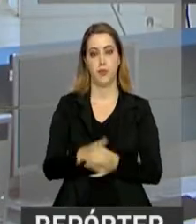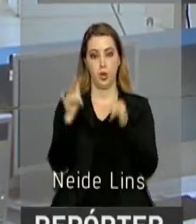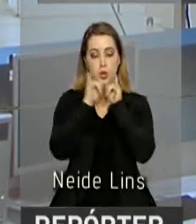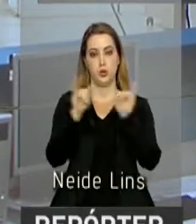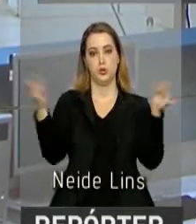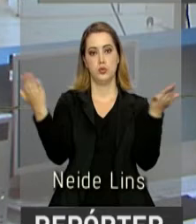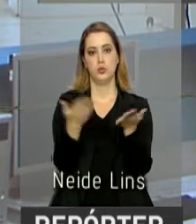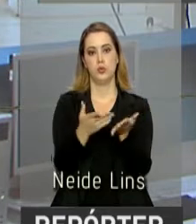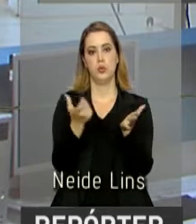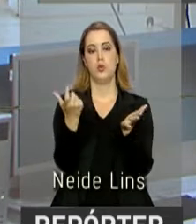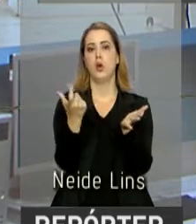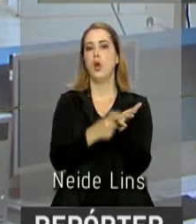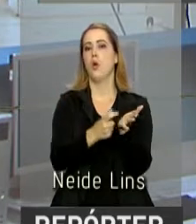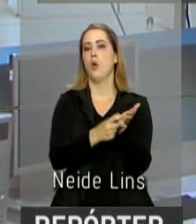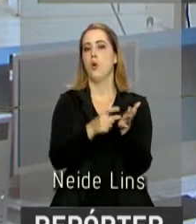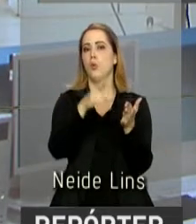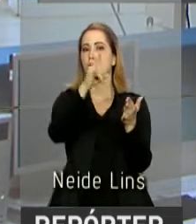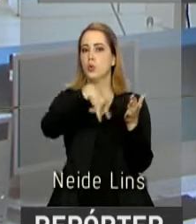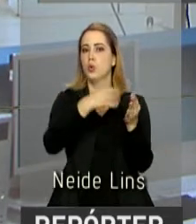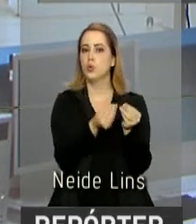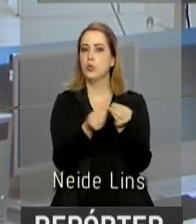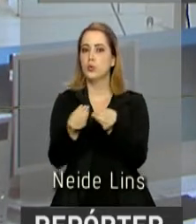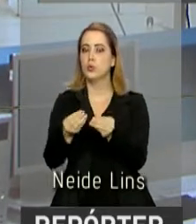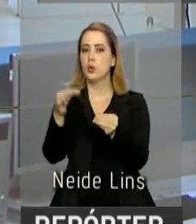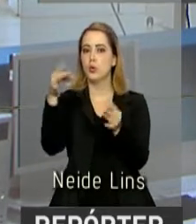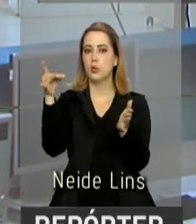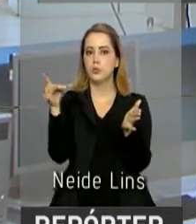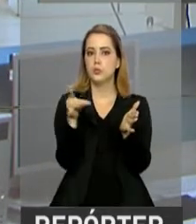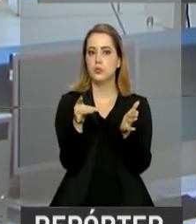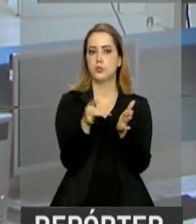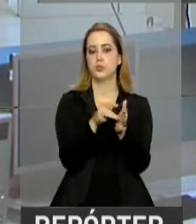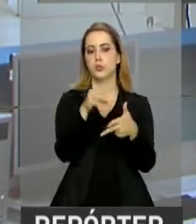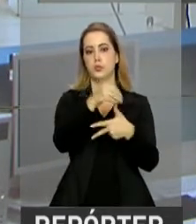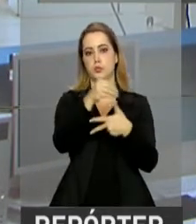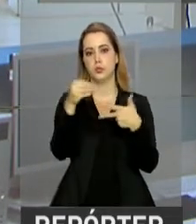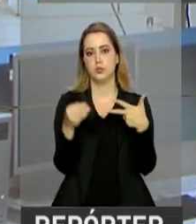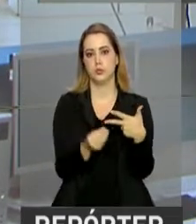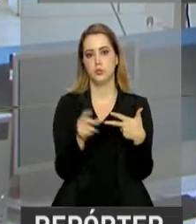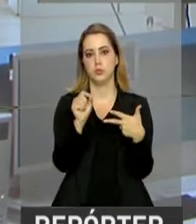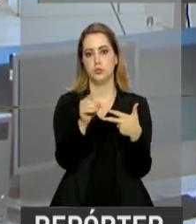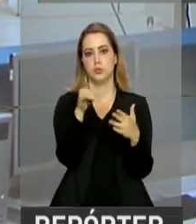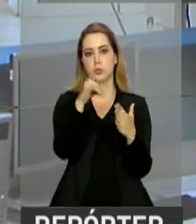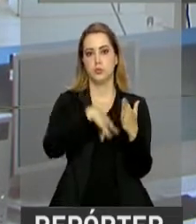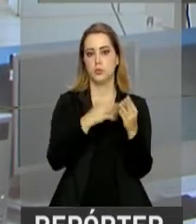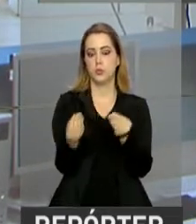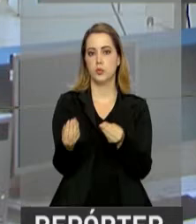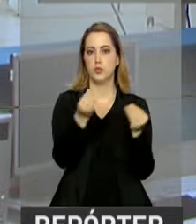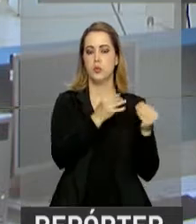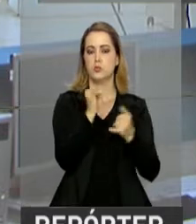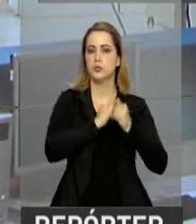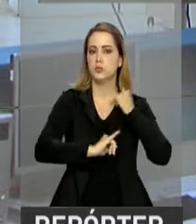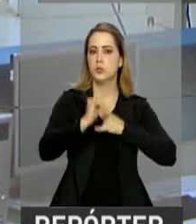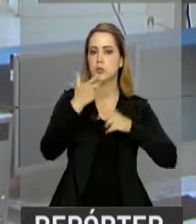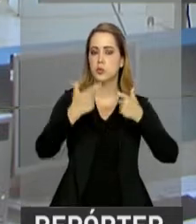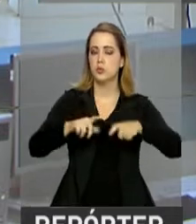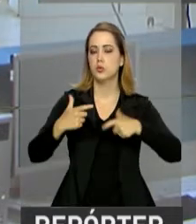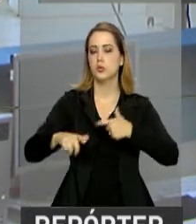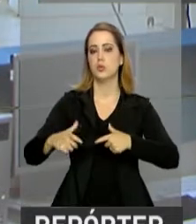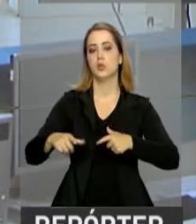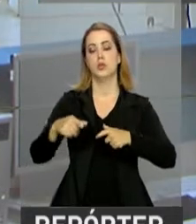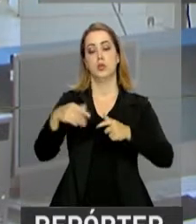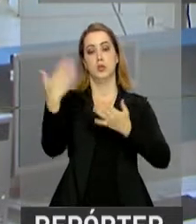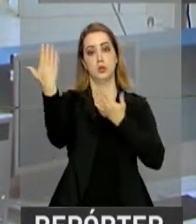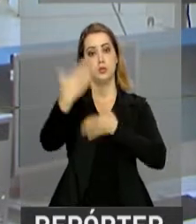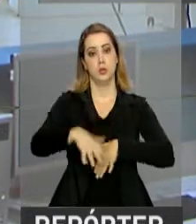divulgado hoje o cartão de confirmação do exame nacional do ensino médio enem o documento traz informações sobre os locais de prova dos